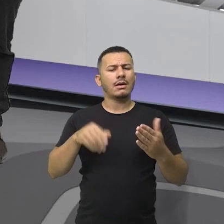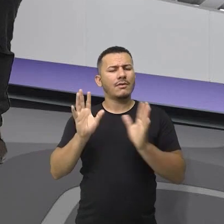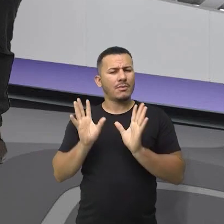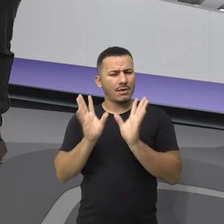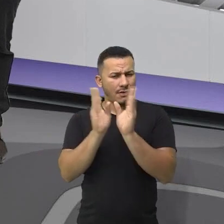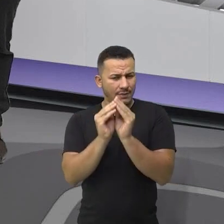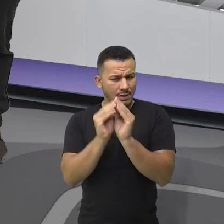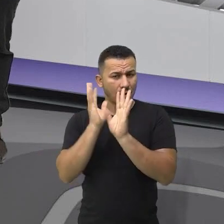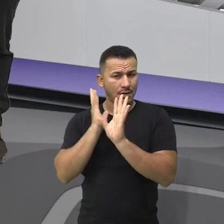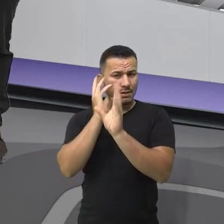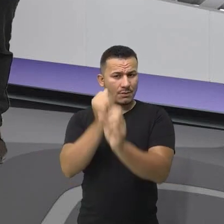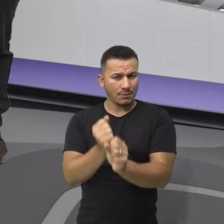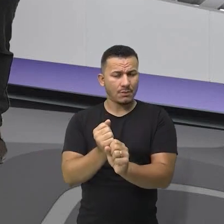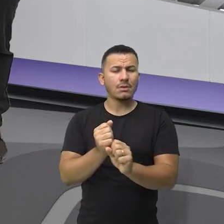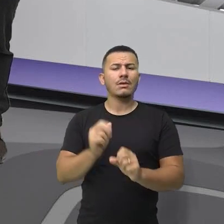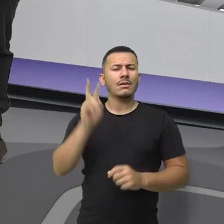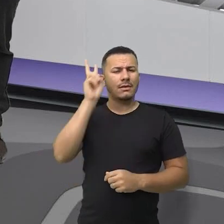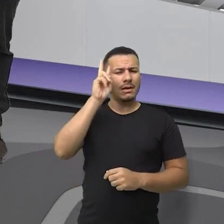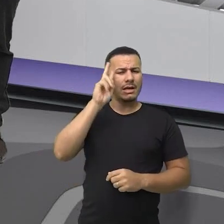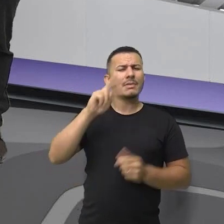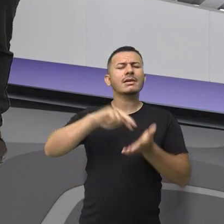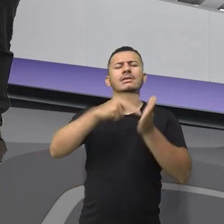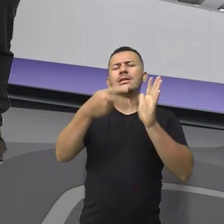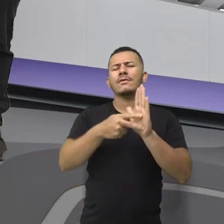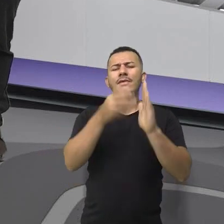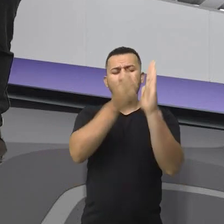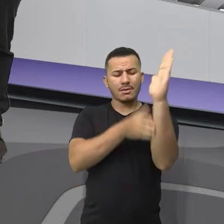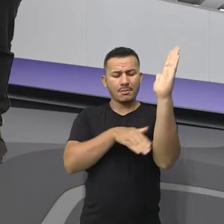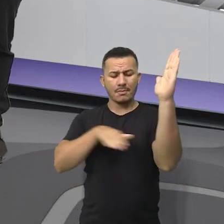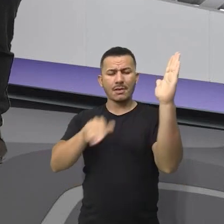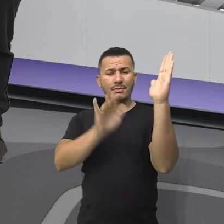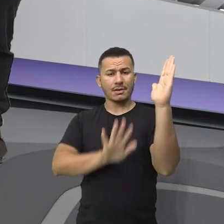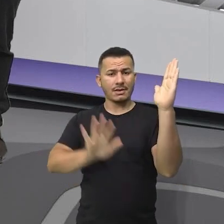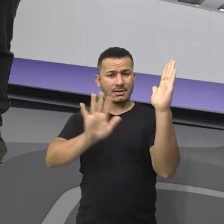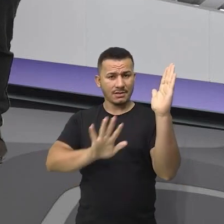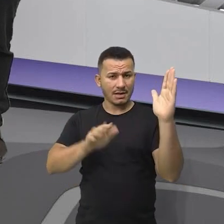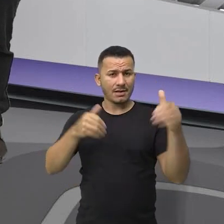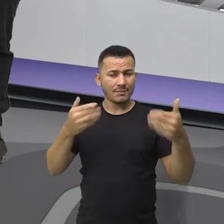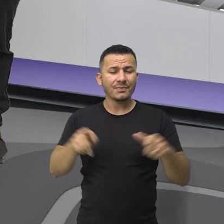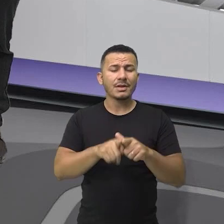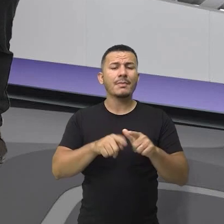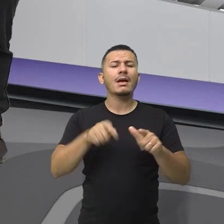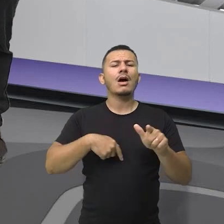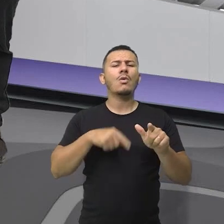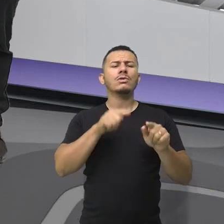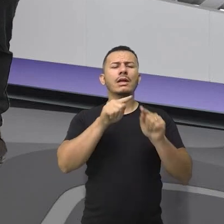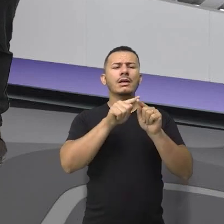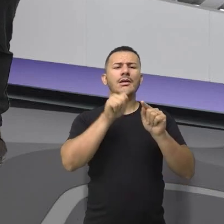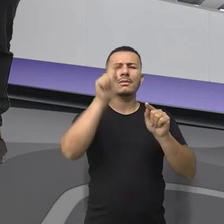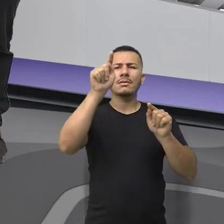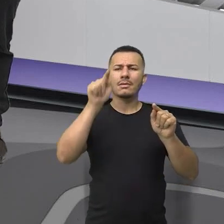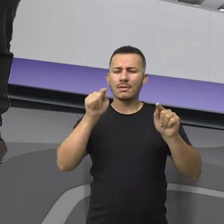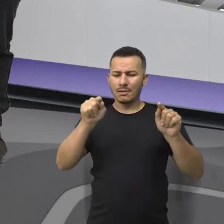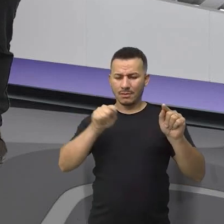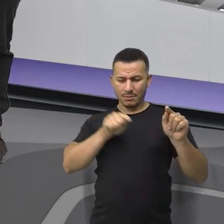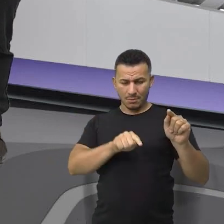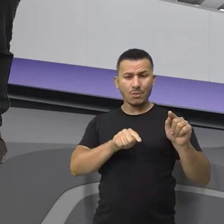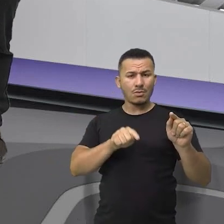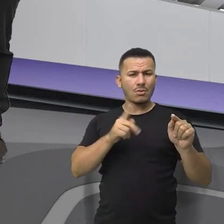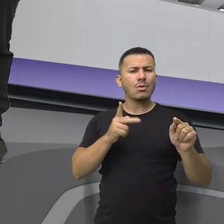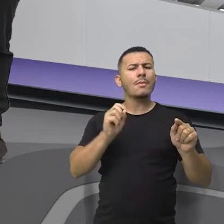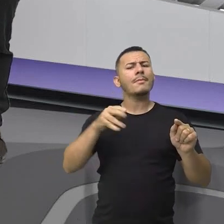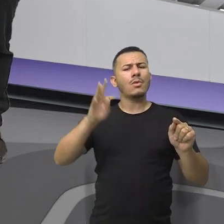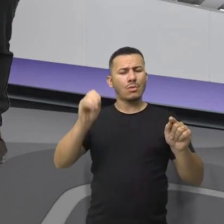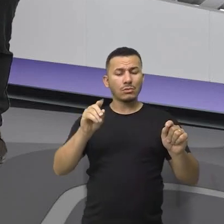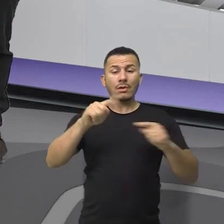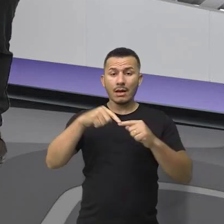revisando o plano cartesiano, lembrando o que é plano cartesiano, tá bom? E como que se localiza os pontos, tá legal? Porque é a partir dessa informação que a